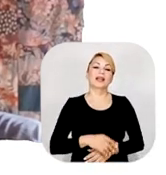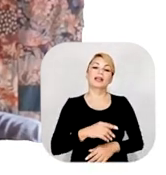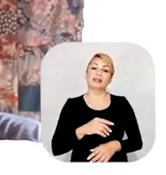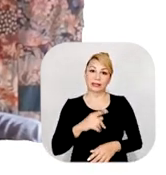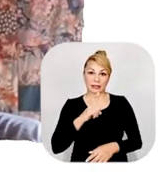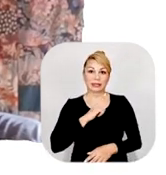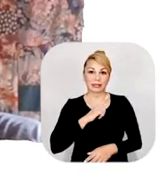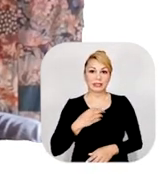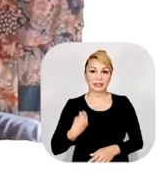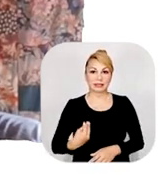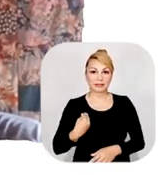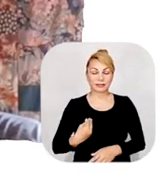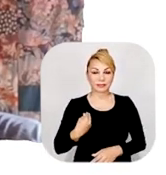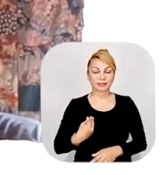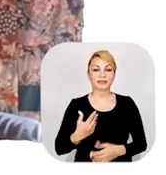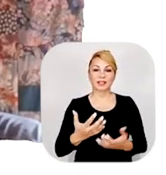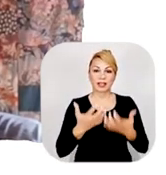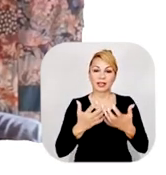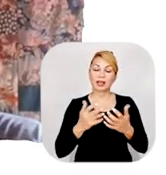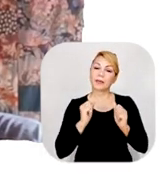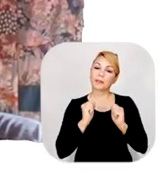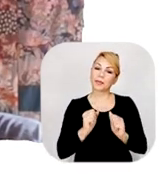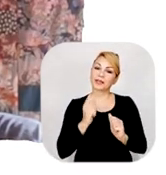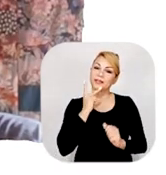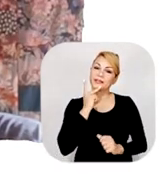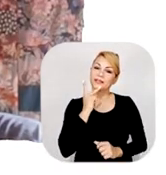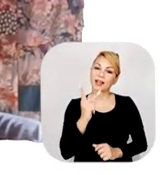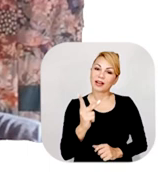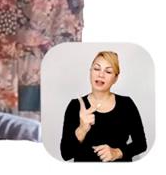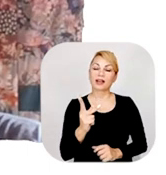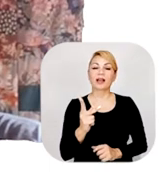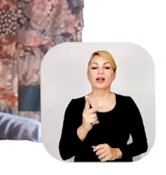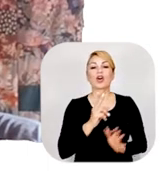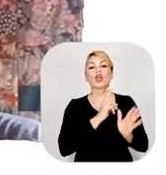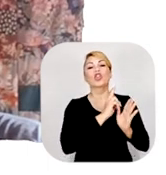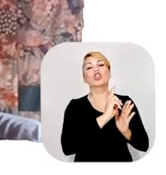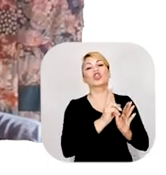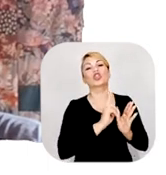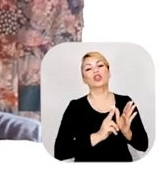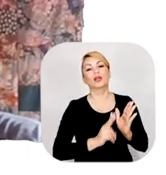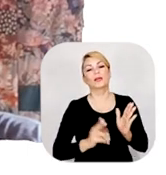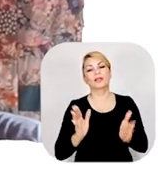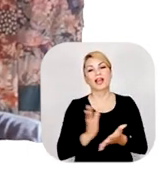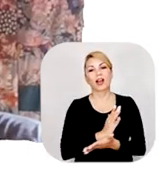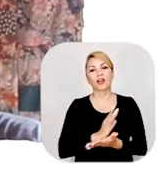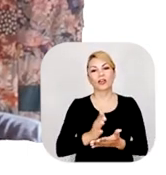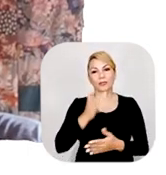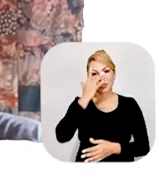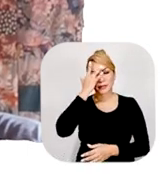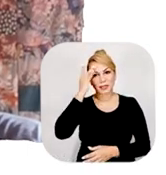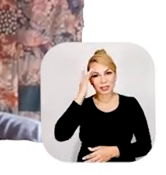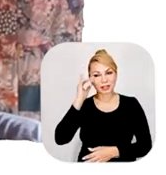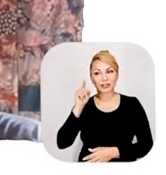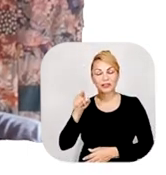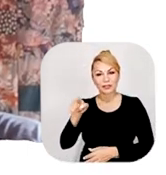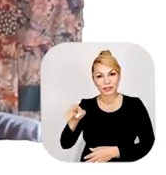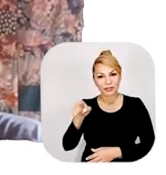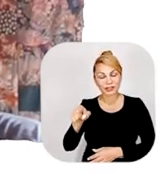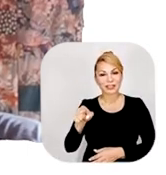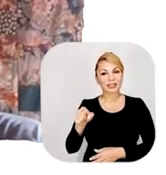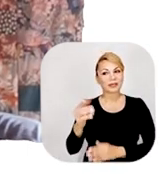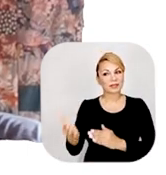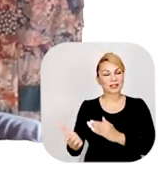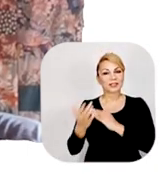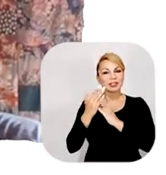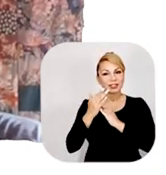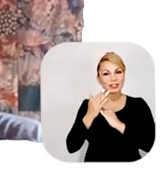ela existe, né? Eu queria poder falar o nome de algumas pessoas aqui e vocês me ajudarem a confirmar de que essas pessoas